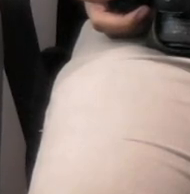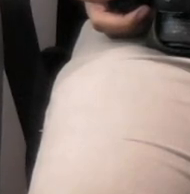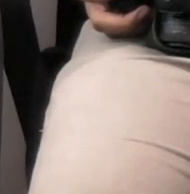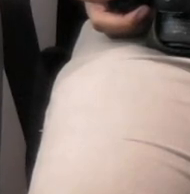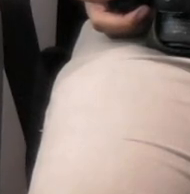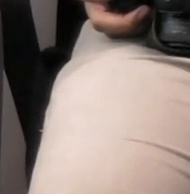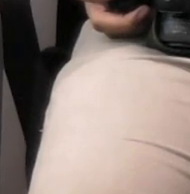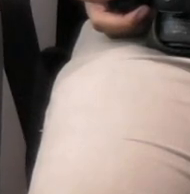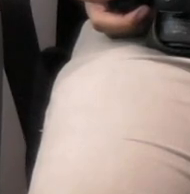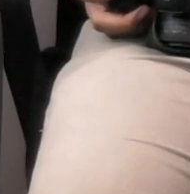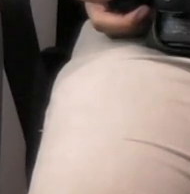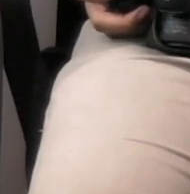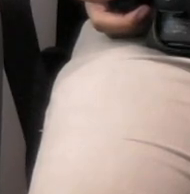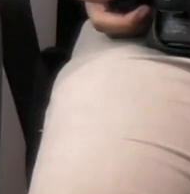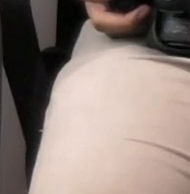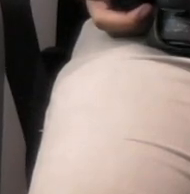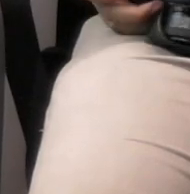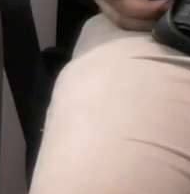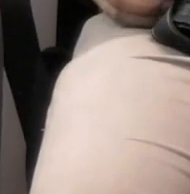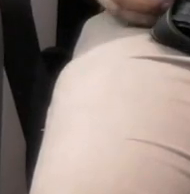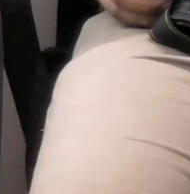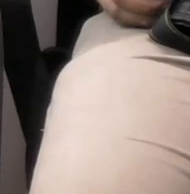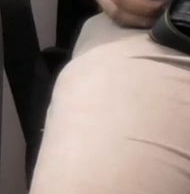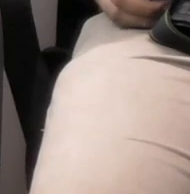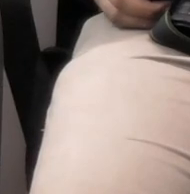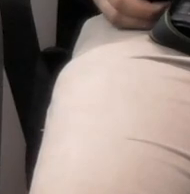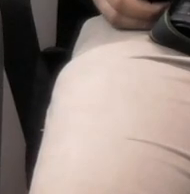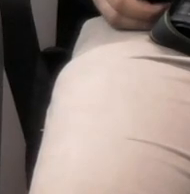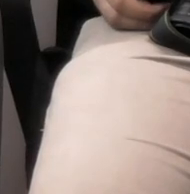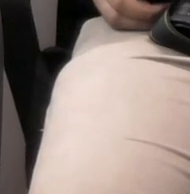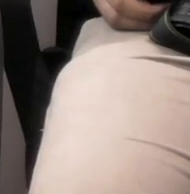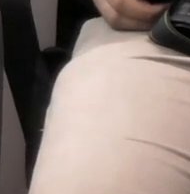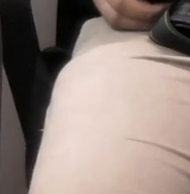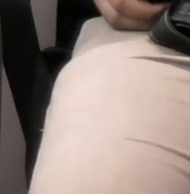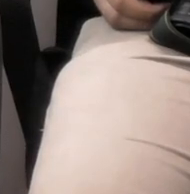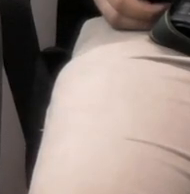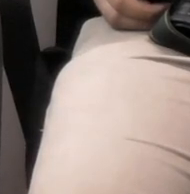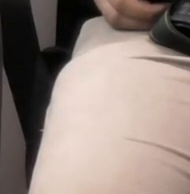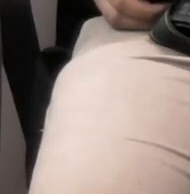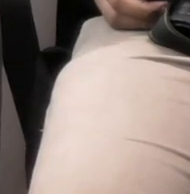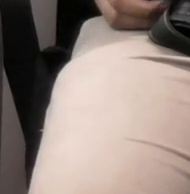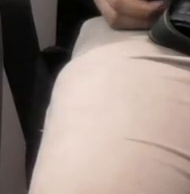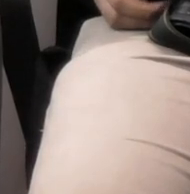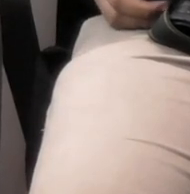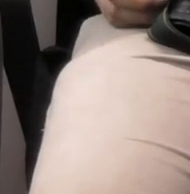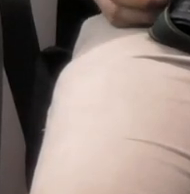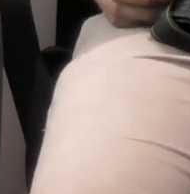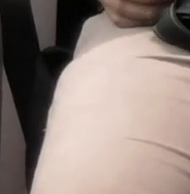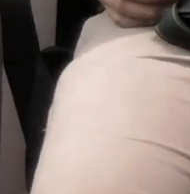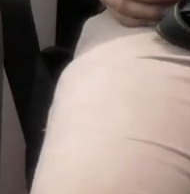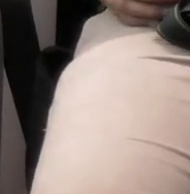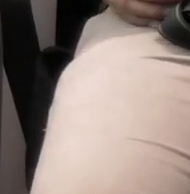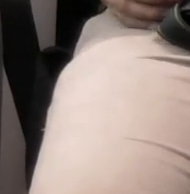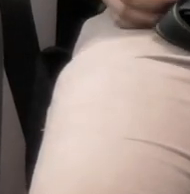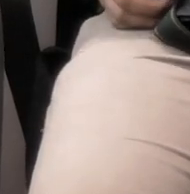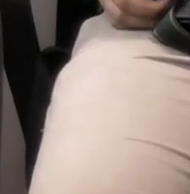outras autoridades trabalham dentro do porto e têm as suas devidas